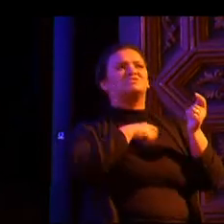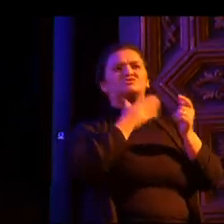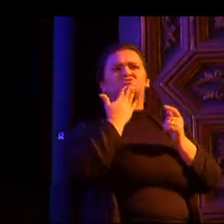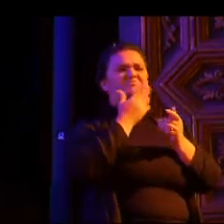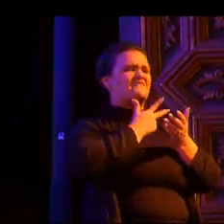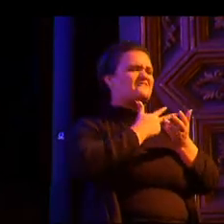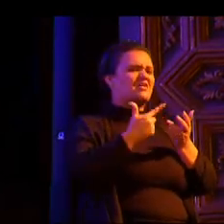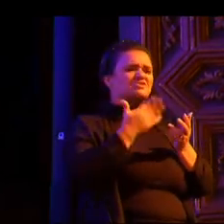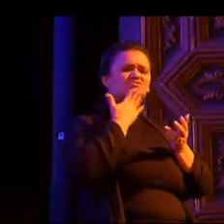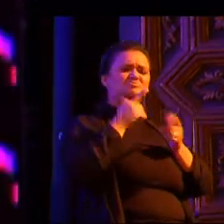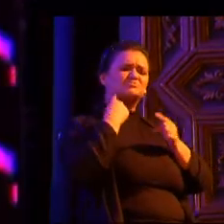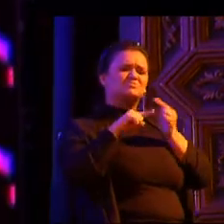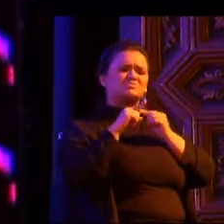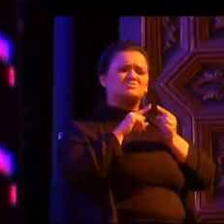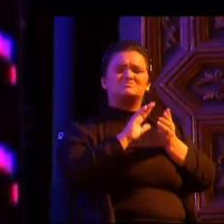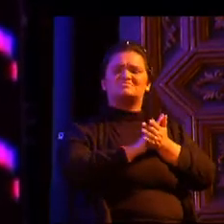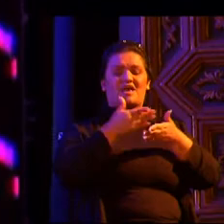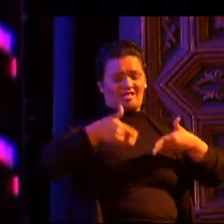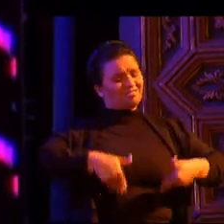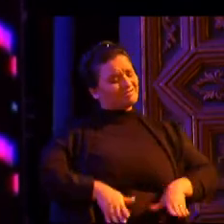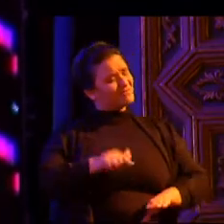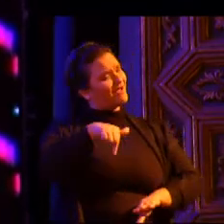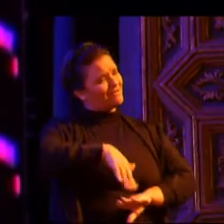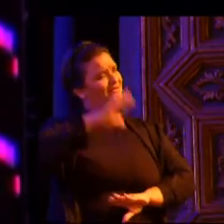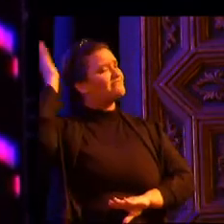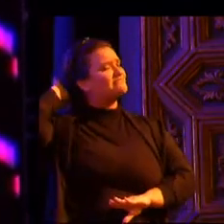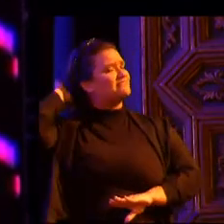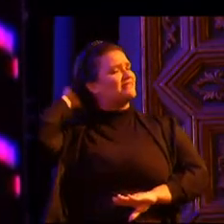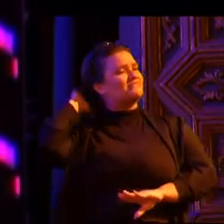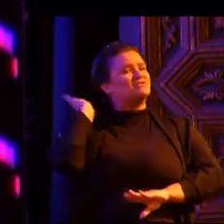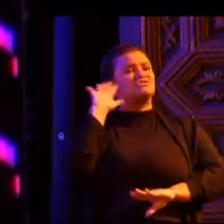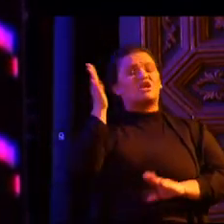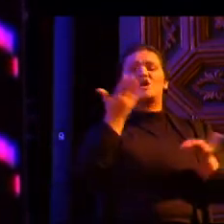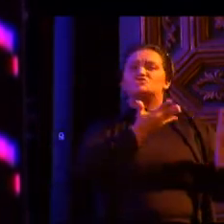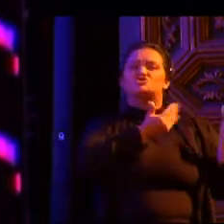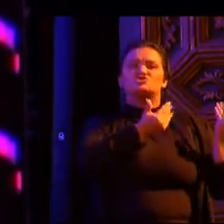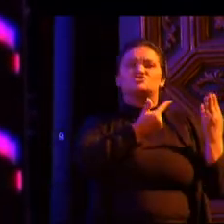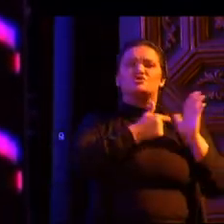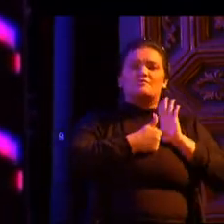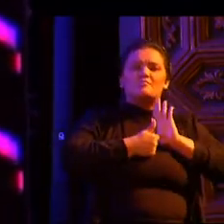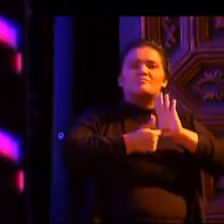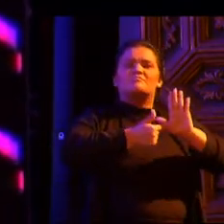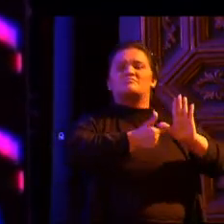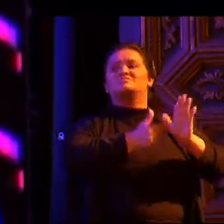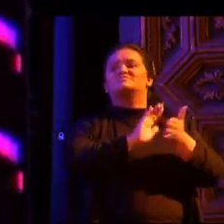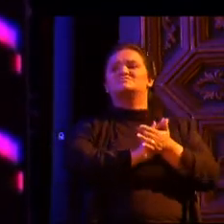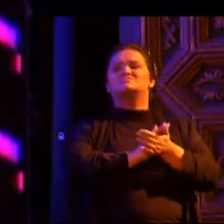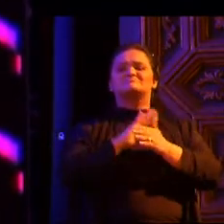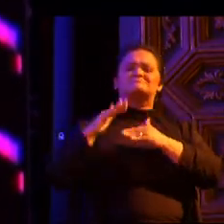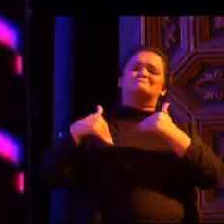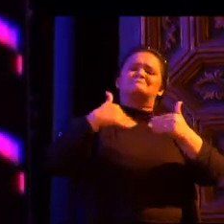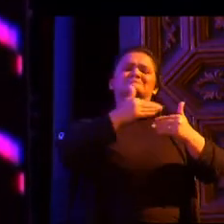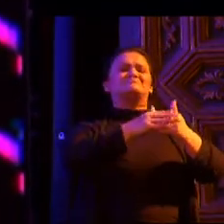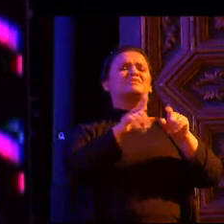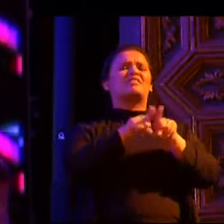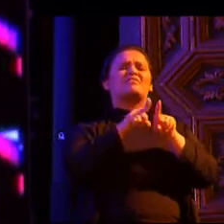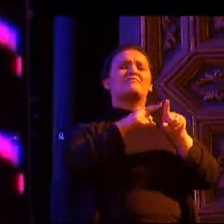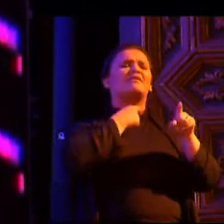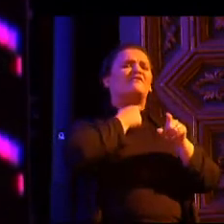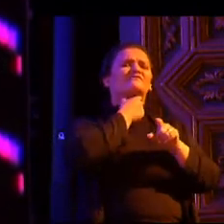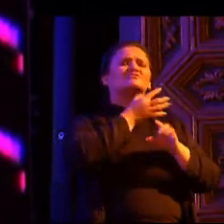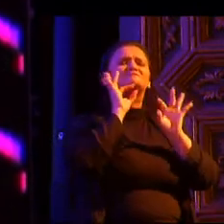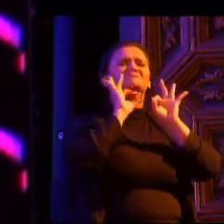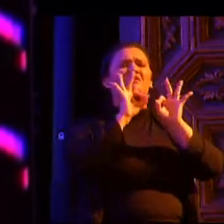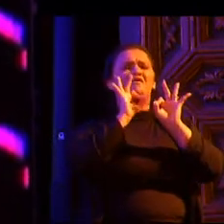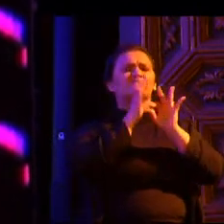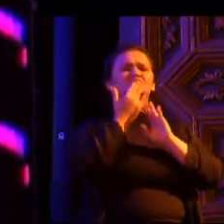romântica. Ela nasceu aqui em Belém. Desde muito jovem destacou-se pela sua desenvoltura e afinação. O